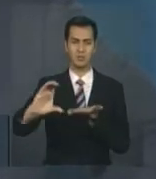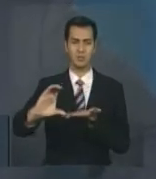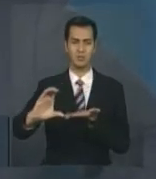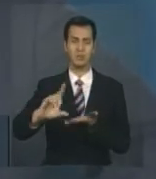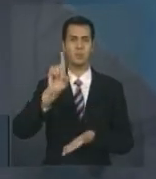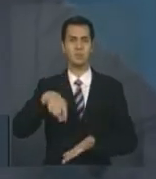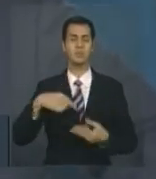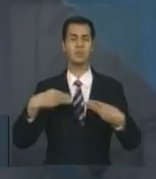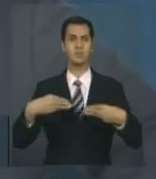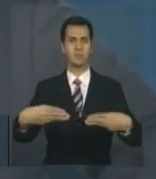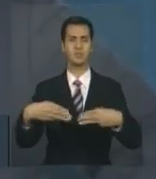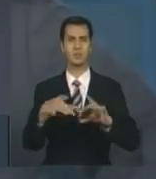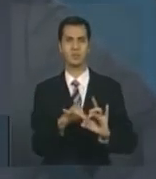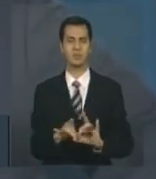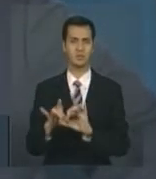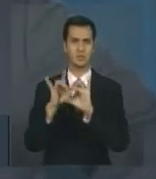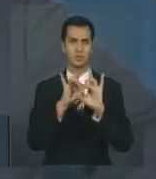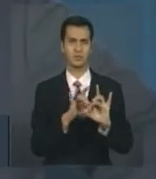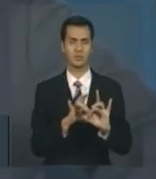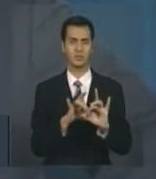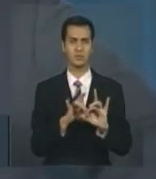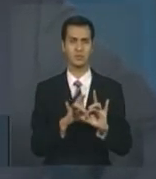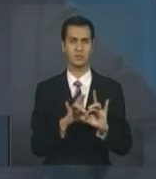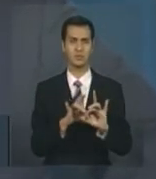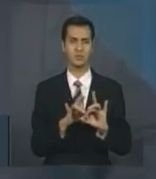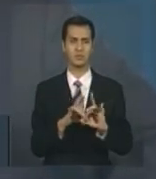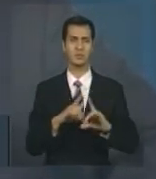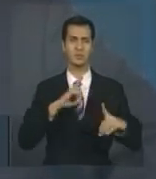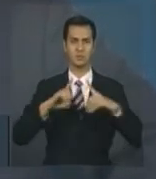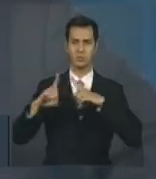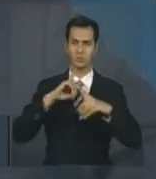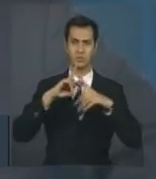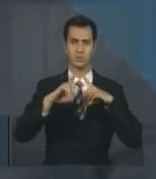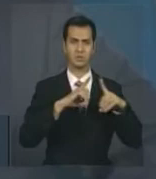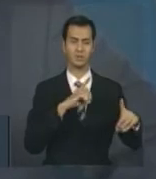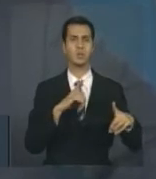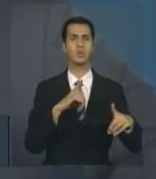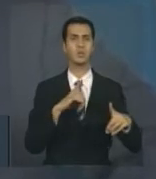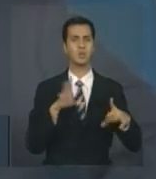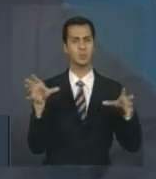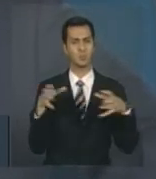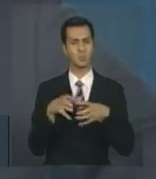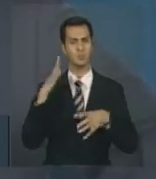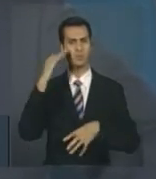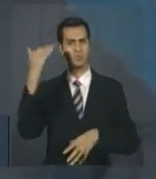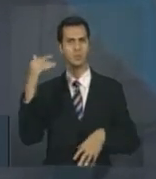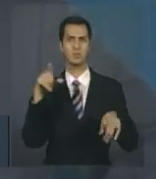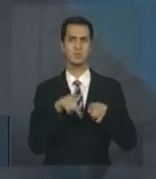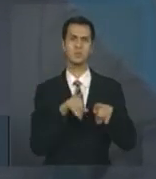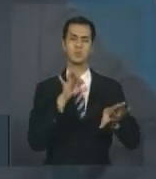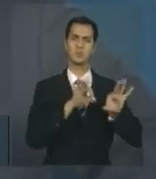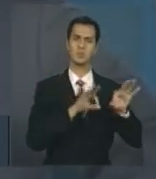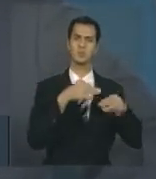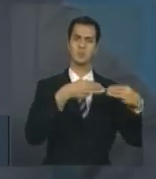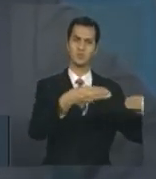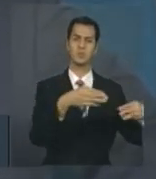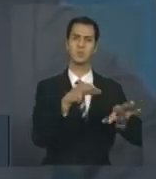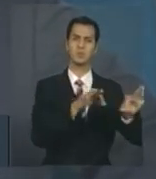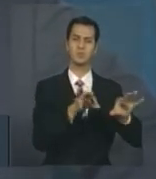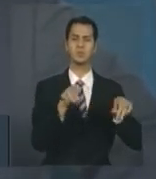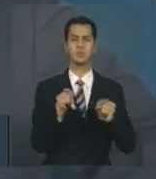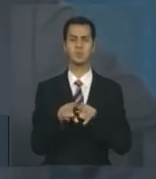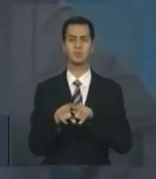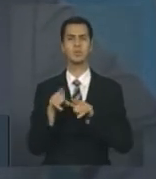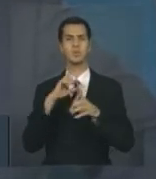feita pelo Ministério da Integração Nacional em discussão técnica com o Ministério do Planejamento, com a Casa